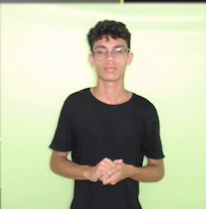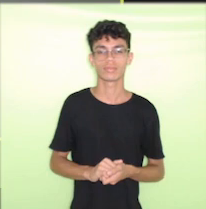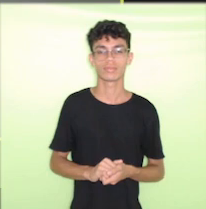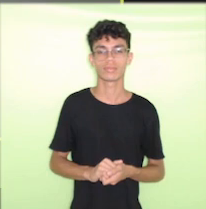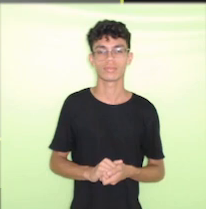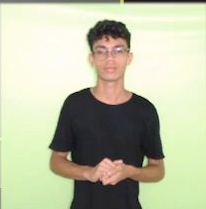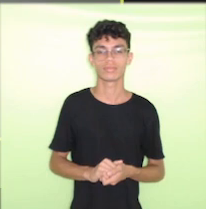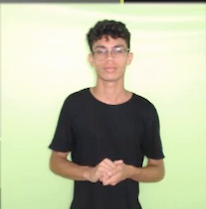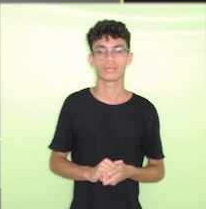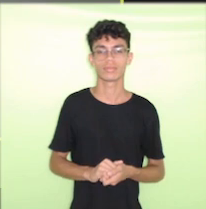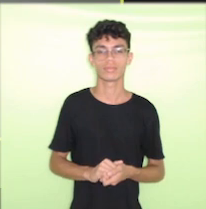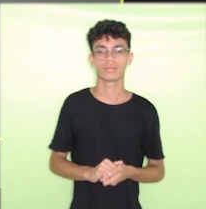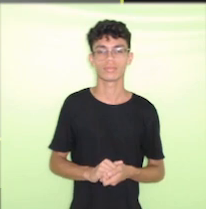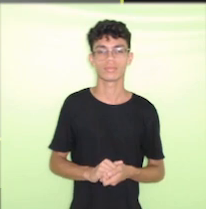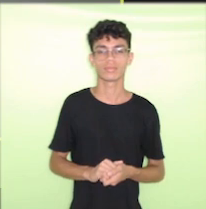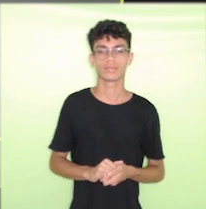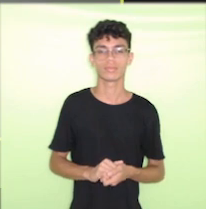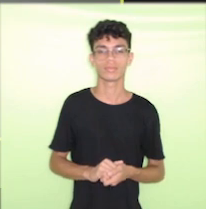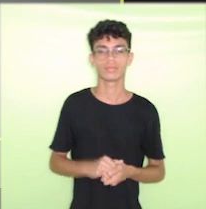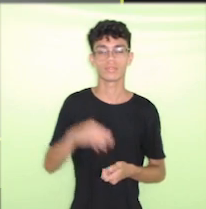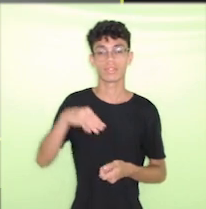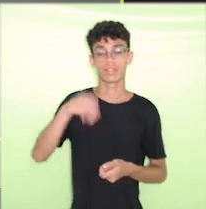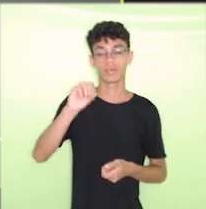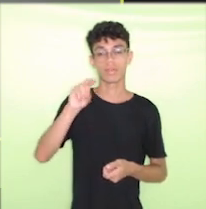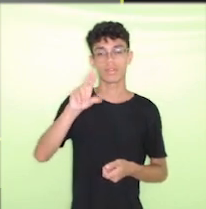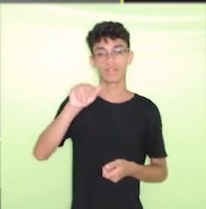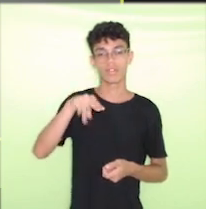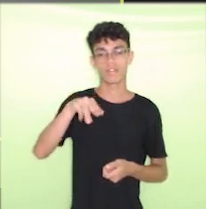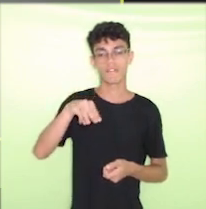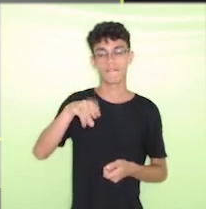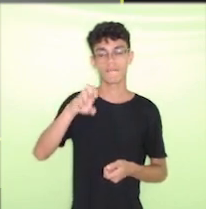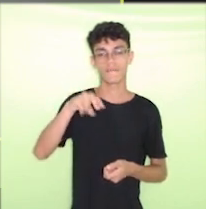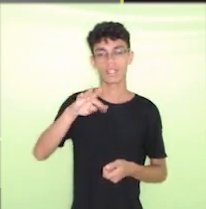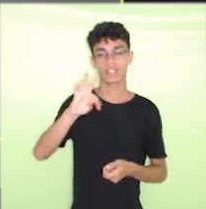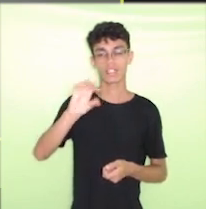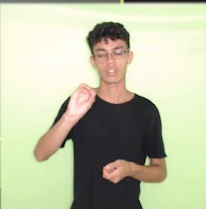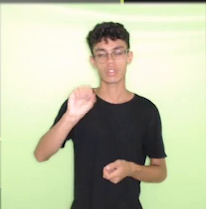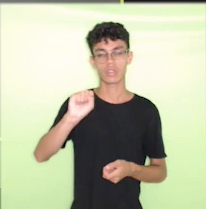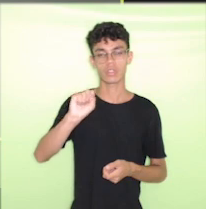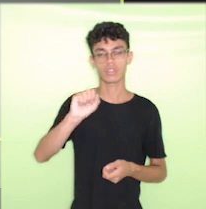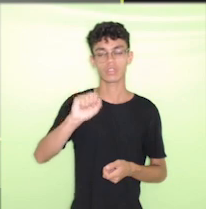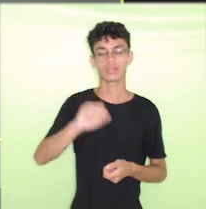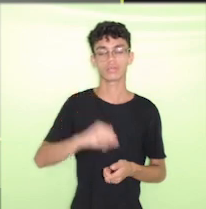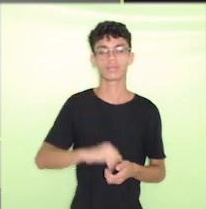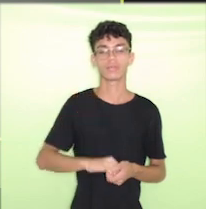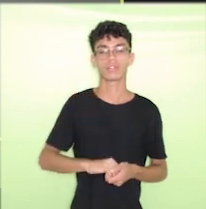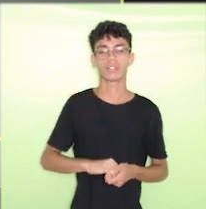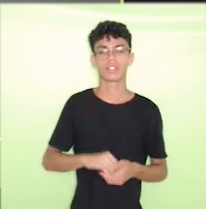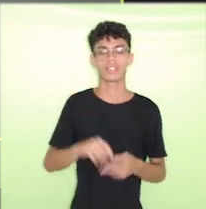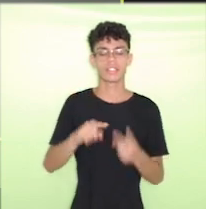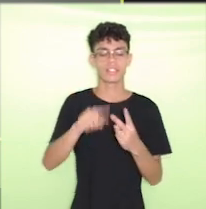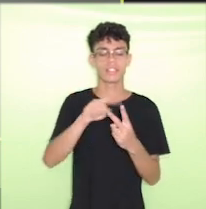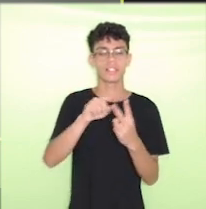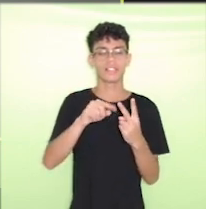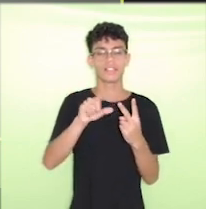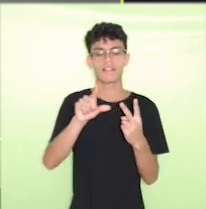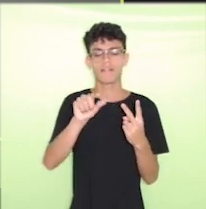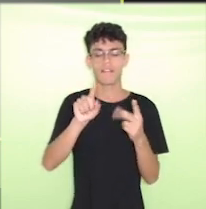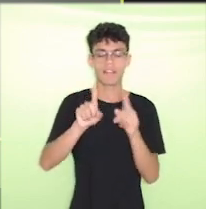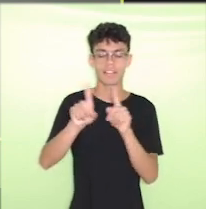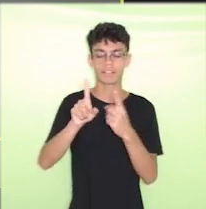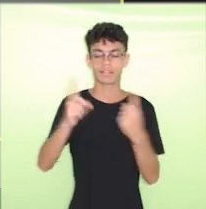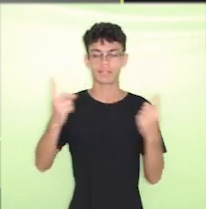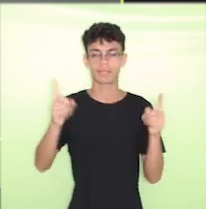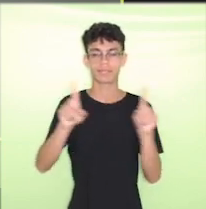Movimentos imperceptíveis. Movimentos imperceptíveis de eta e dzeta, eta e